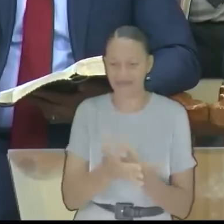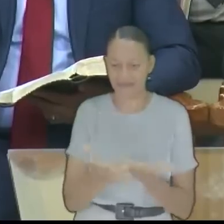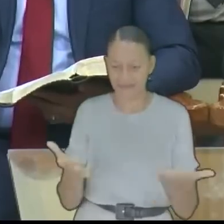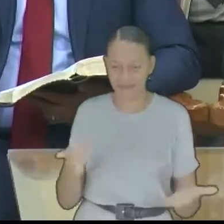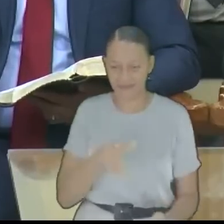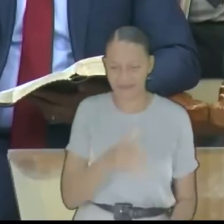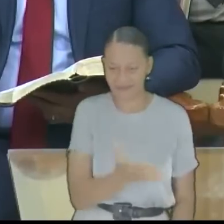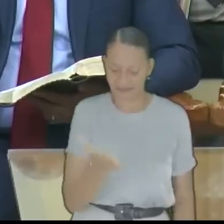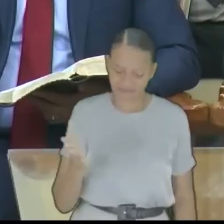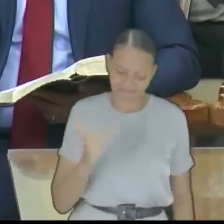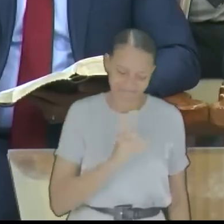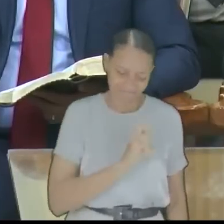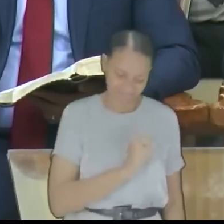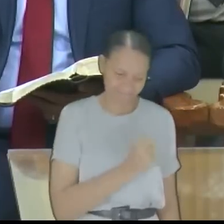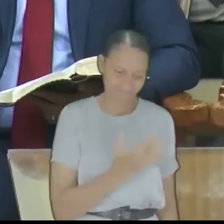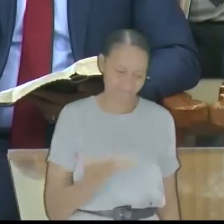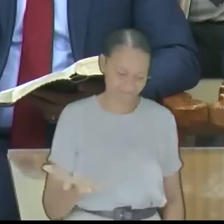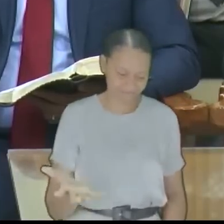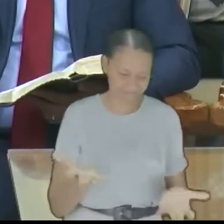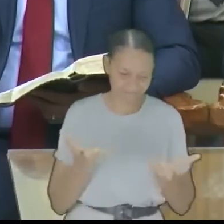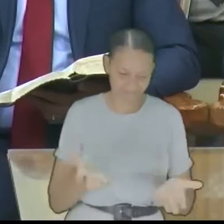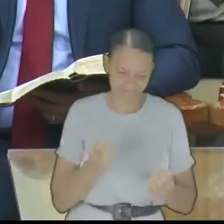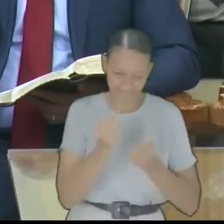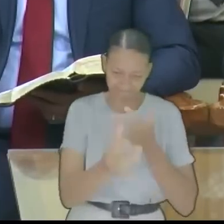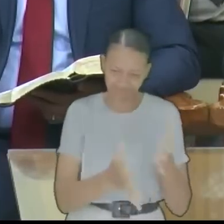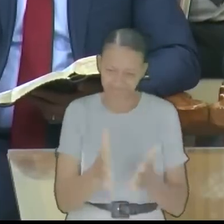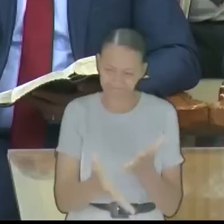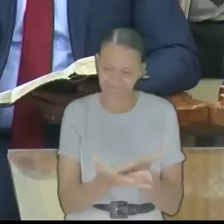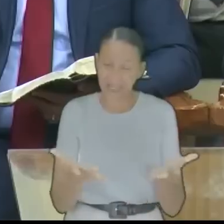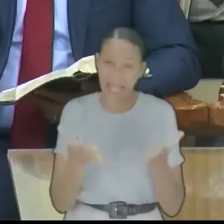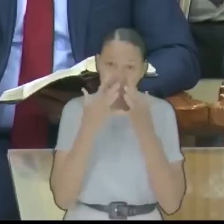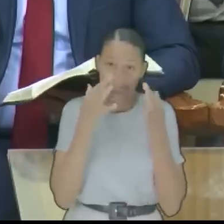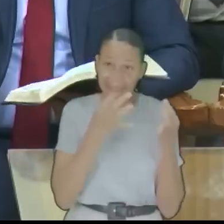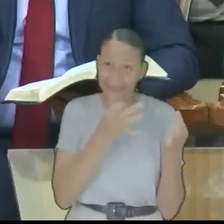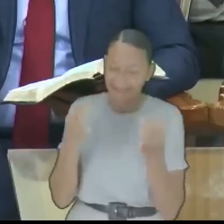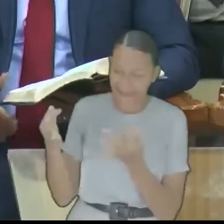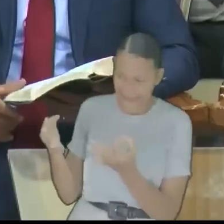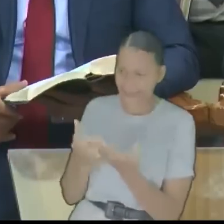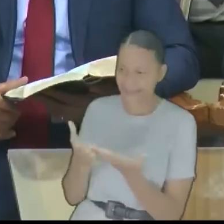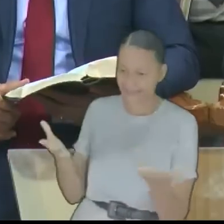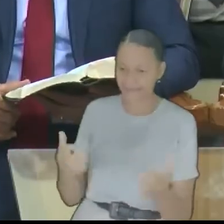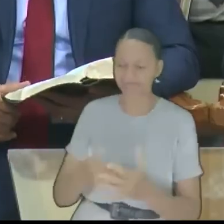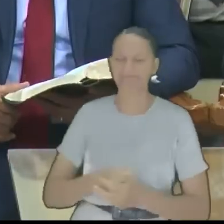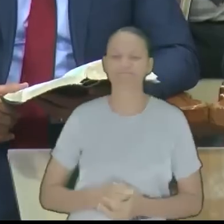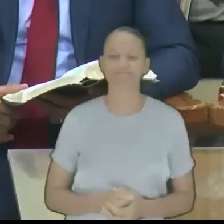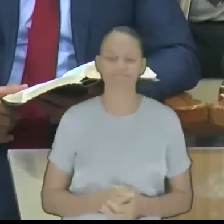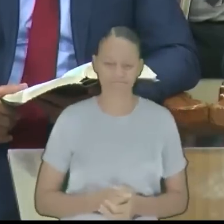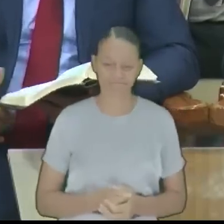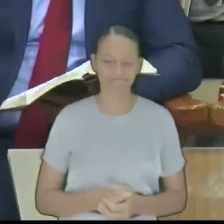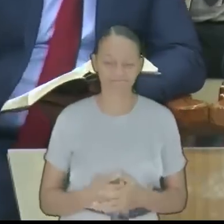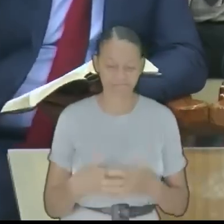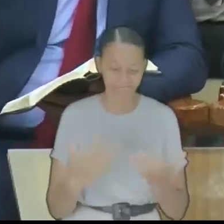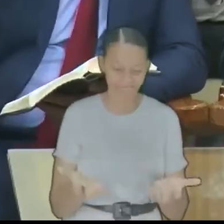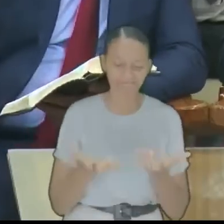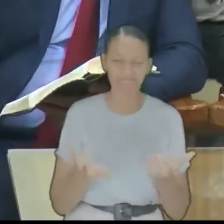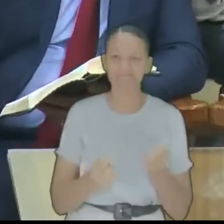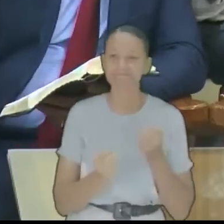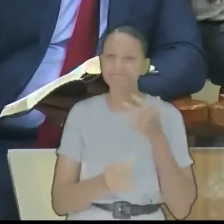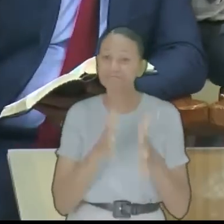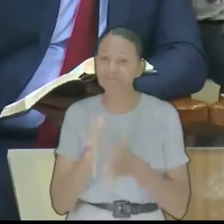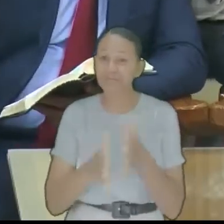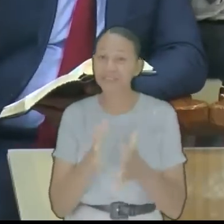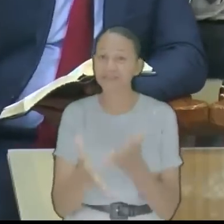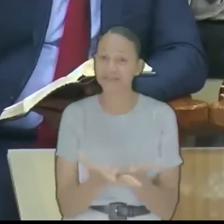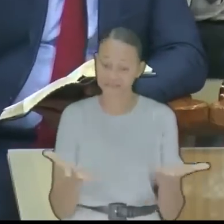Mas, irmãos amados, eu quero dizer para vocês, preste bem atenção, escute. Eu quero dizer para vocês,